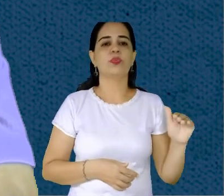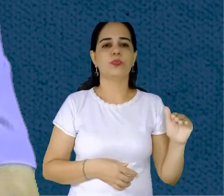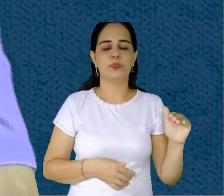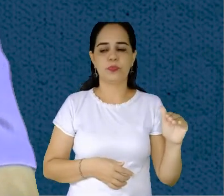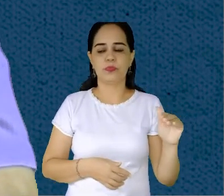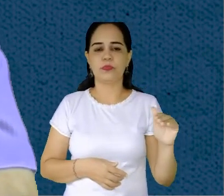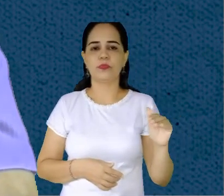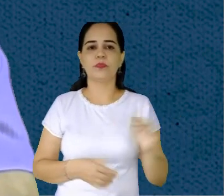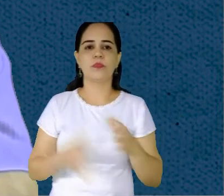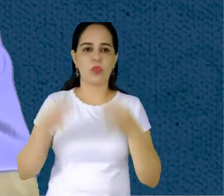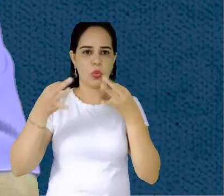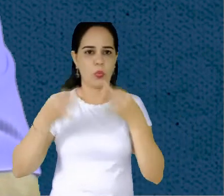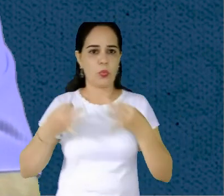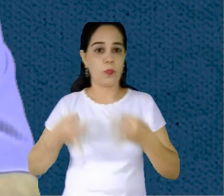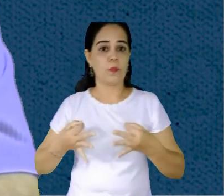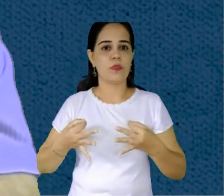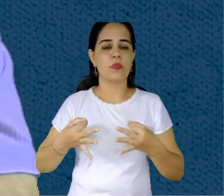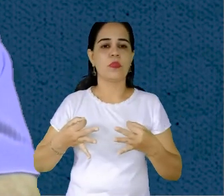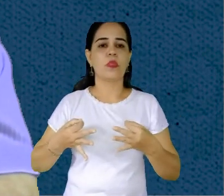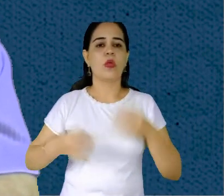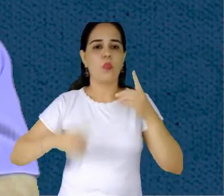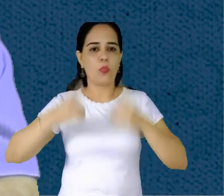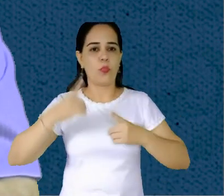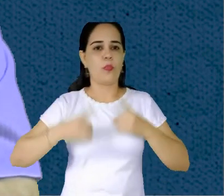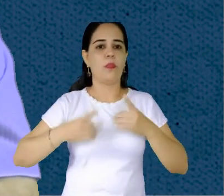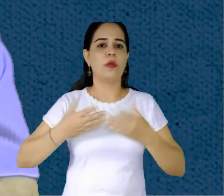eu diria, do seu próprio